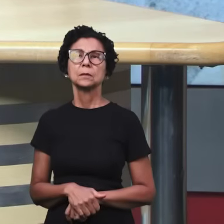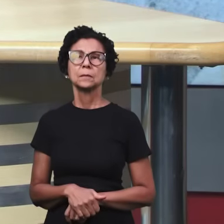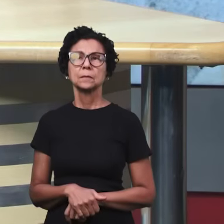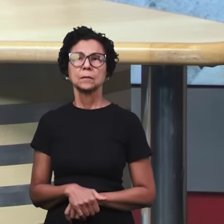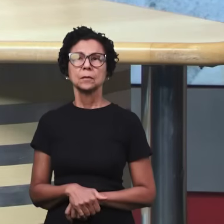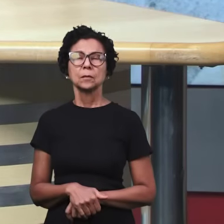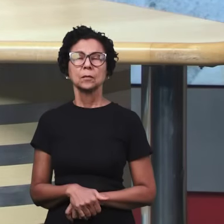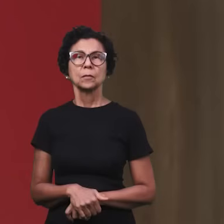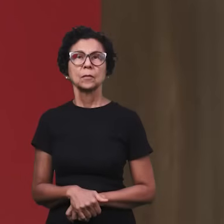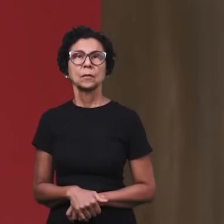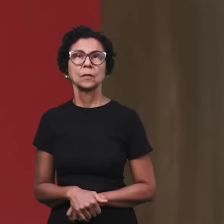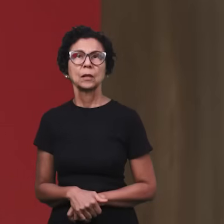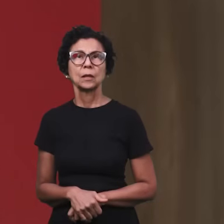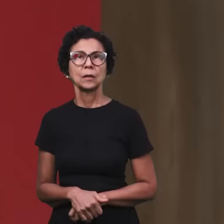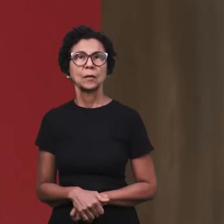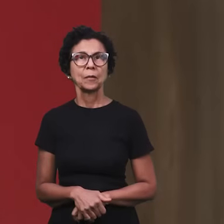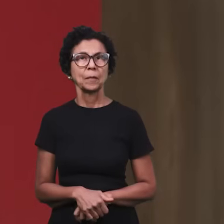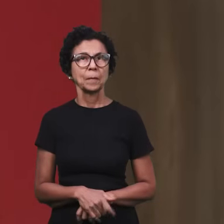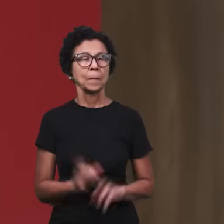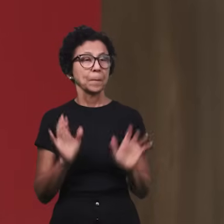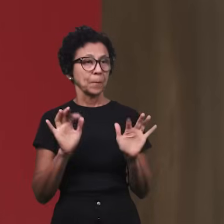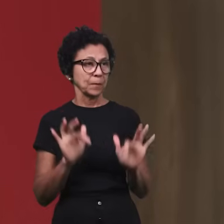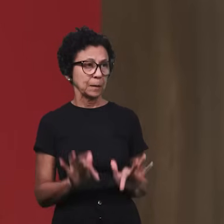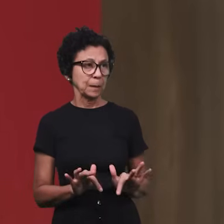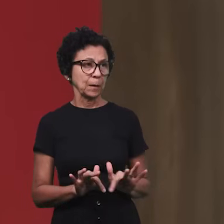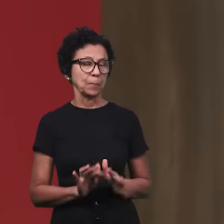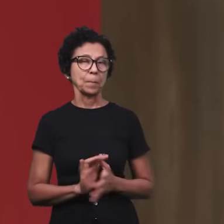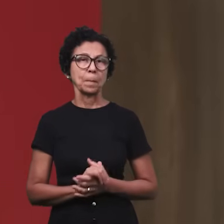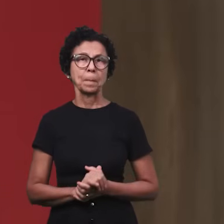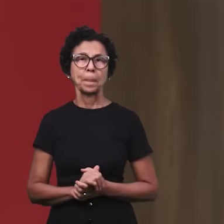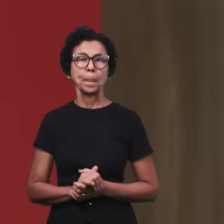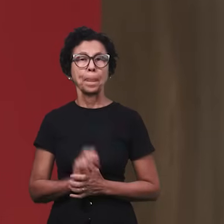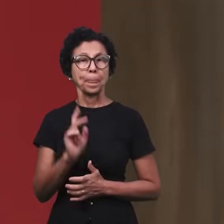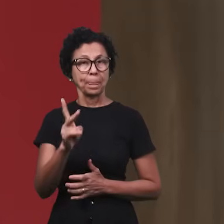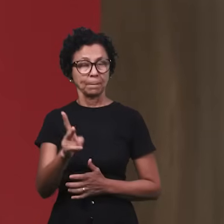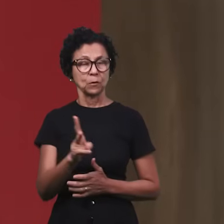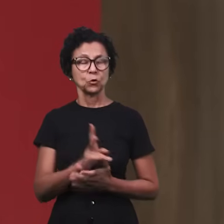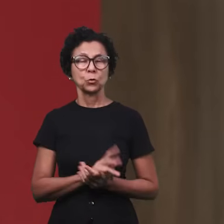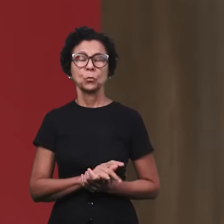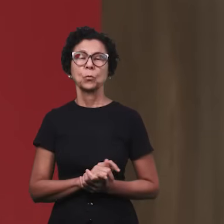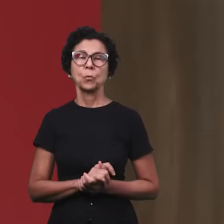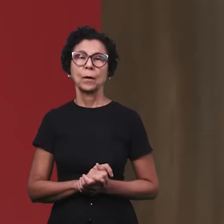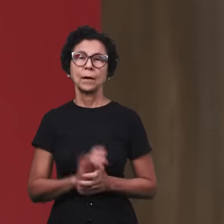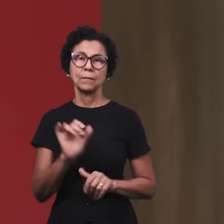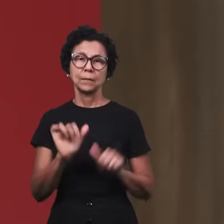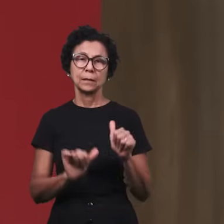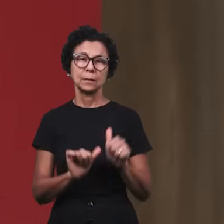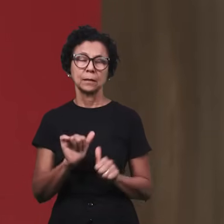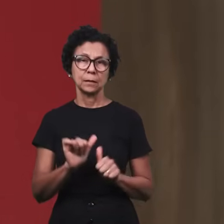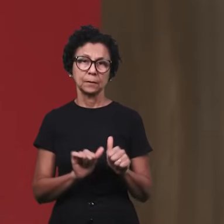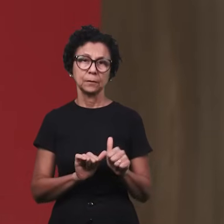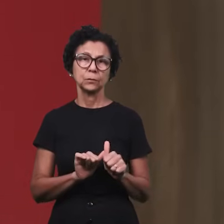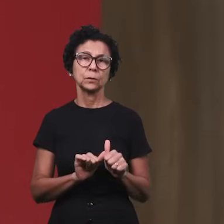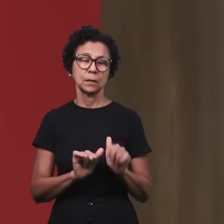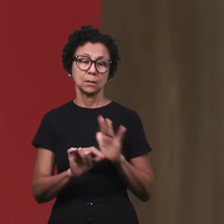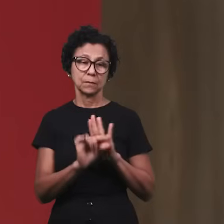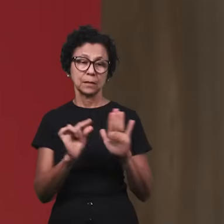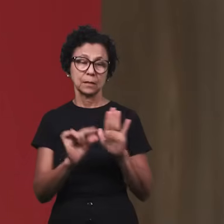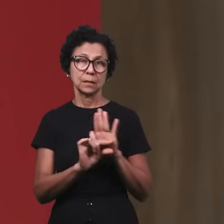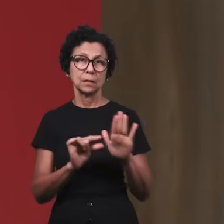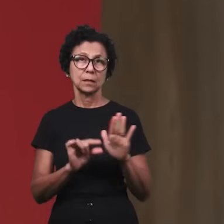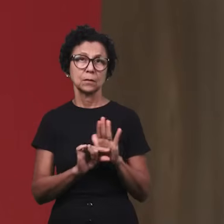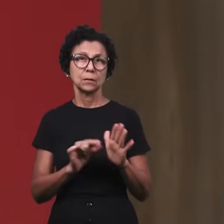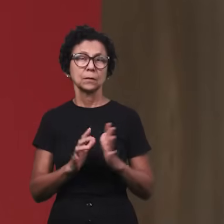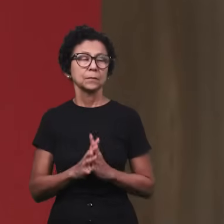queridas, nós estamos chegando ao final, vamos continuar analisando esses versículos aqui no nosso próximo episódio. Alguma